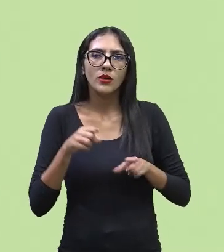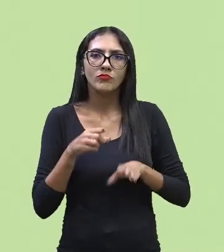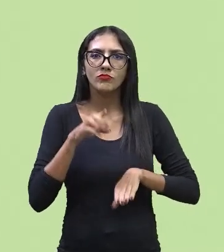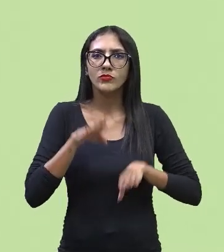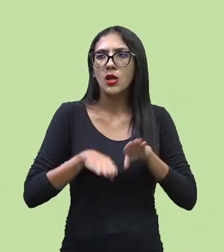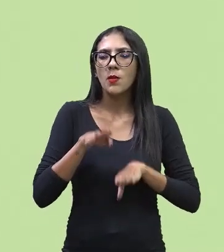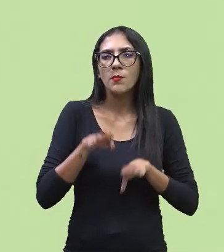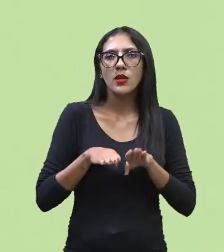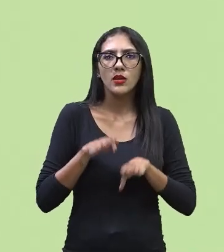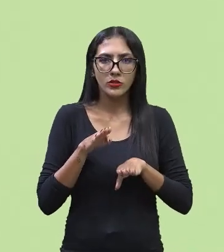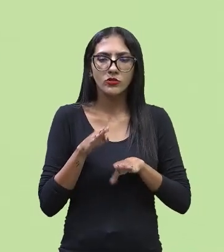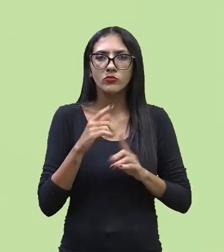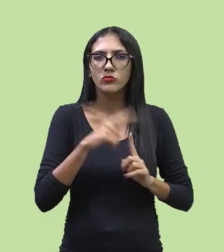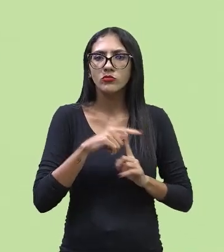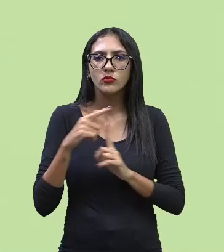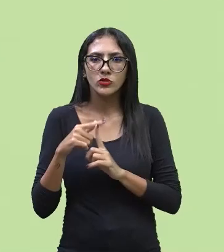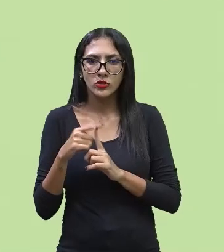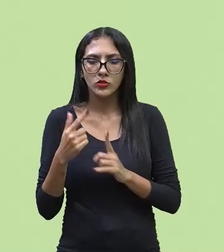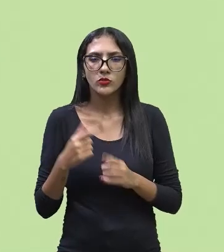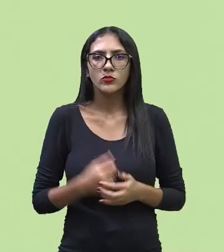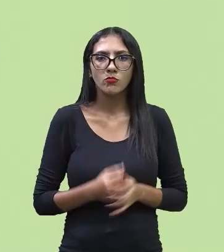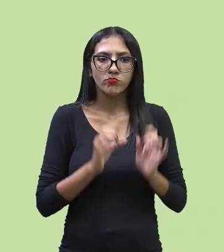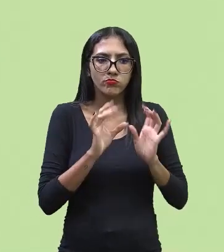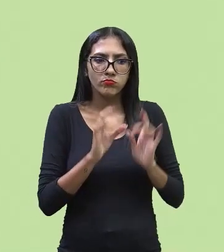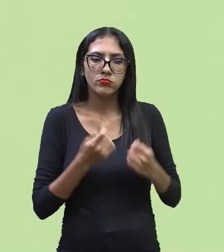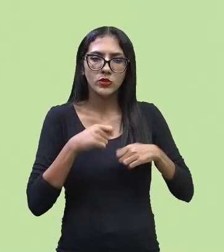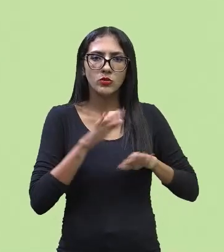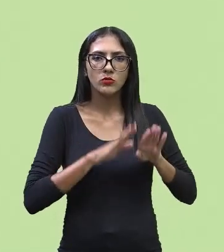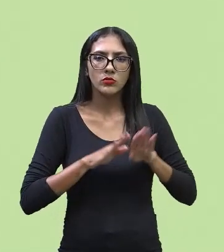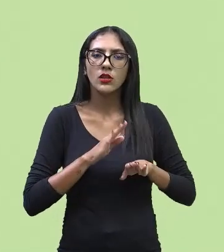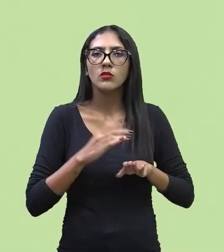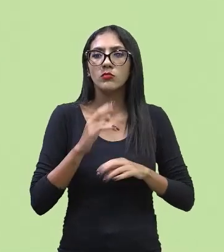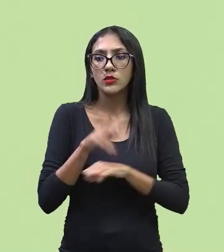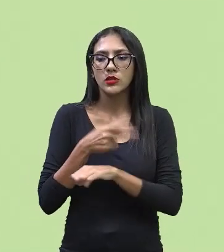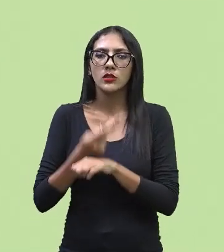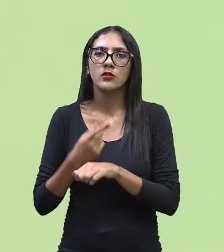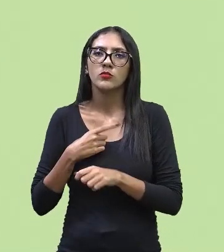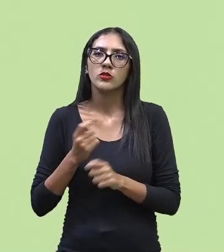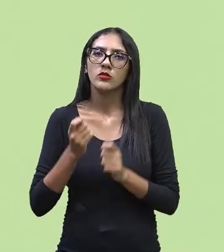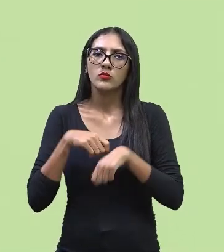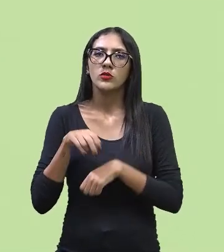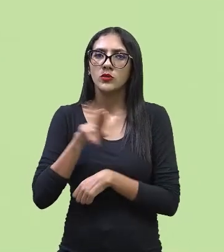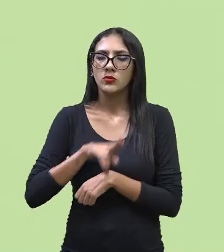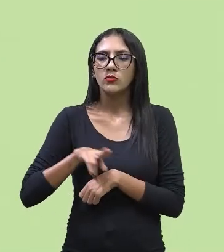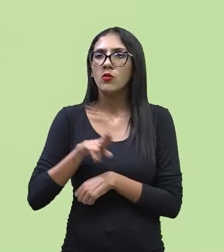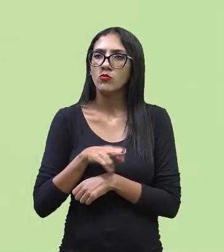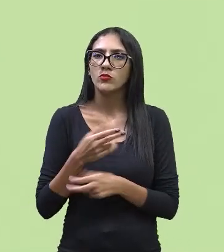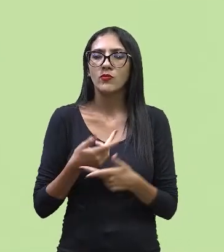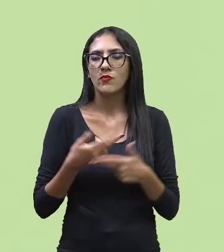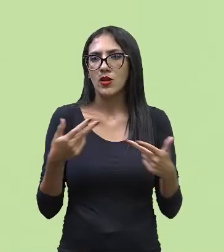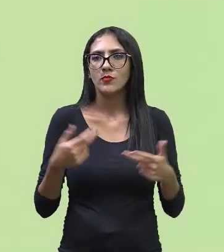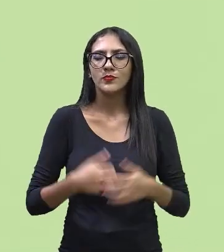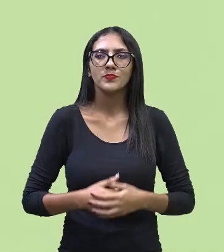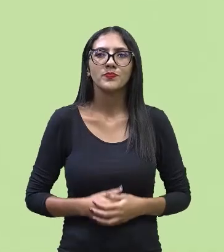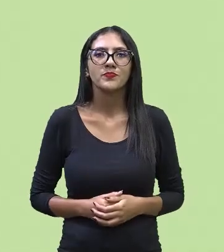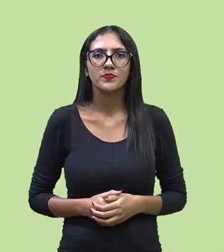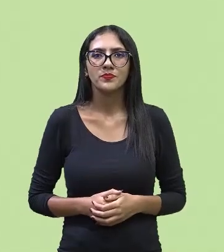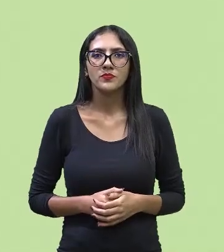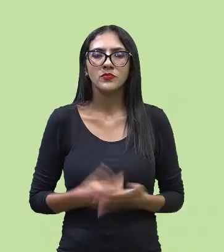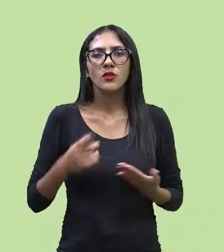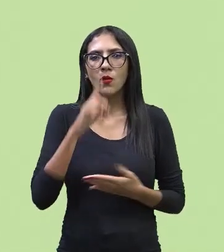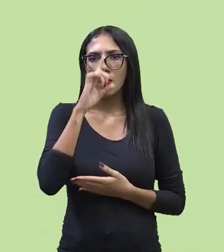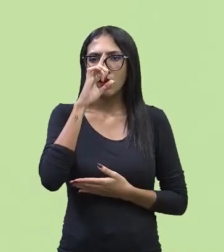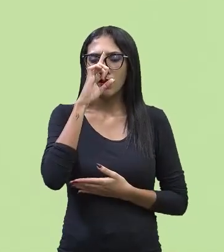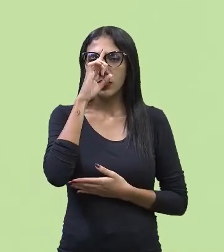né, mas da maneira mais pura possível para que ele seja utilizado na fabricação em questão, tá? Então é assim